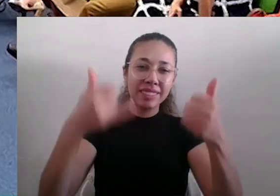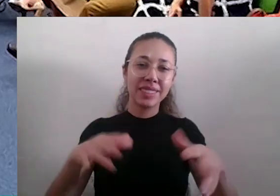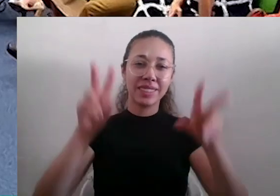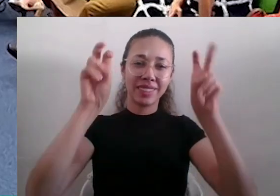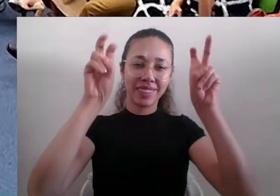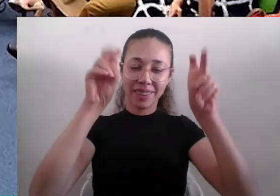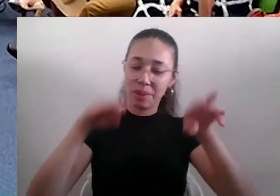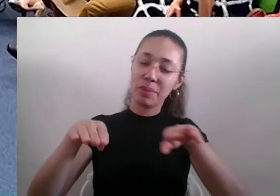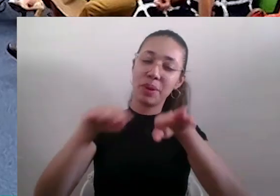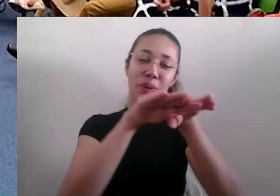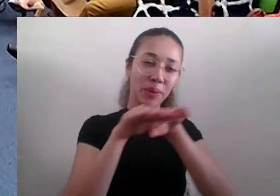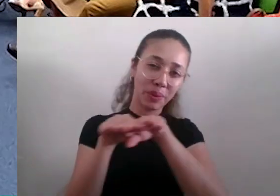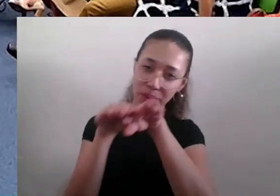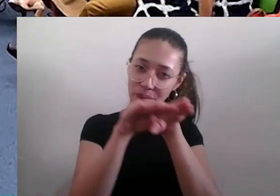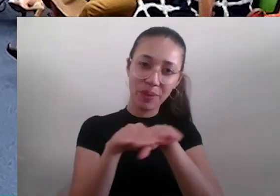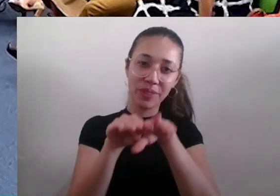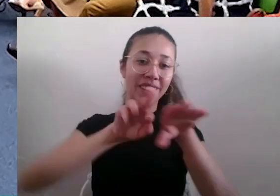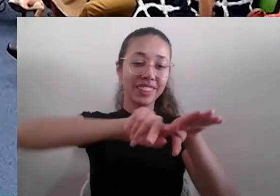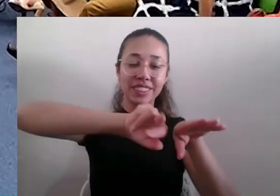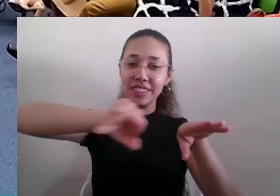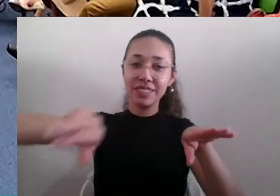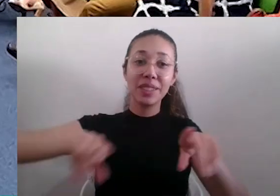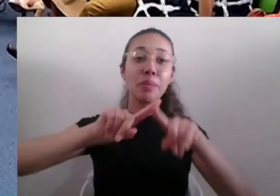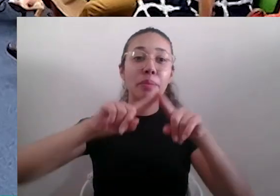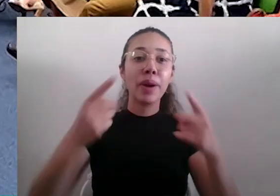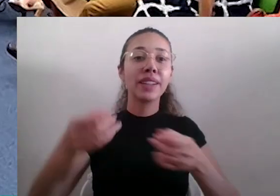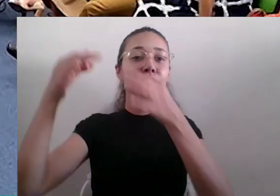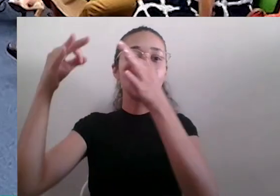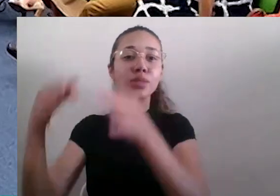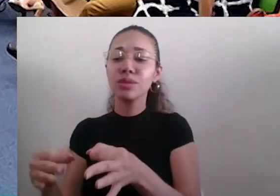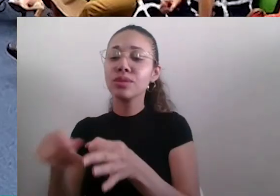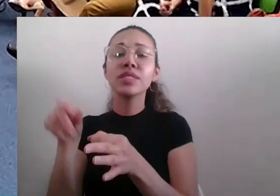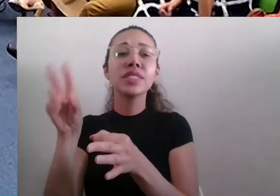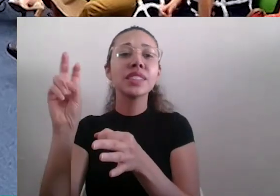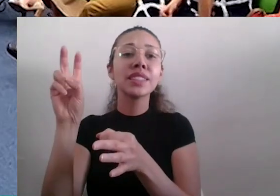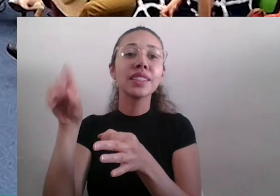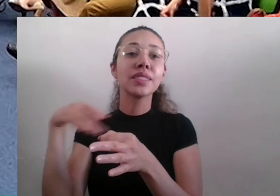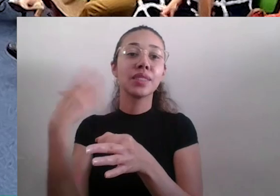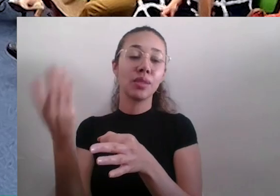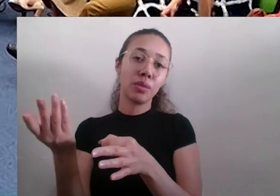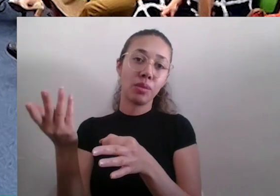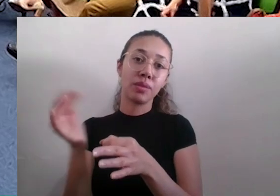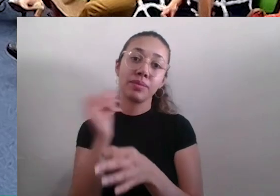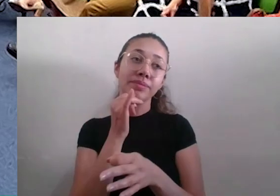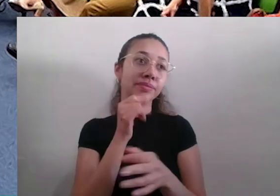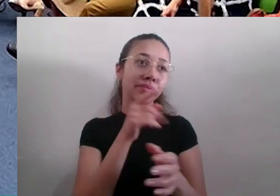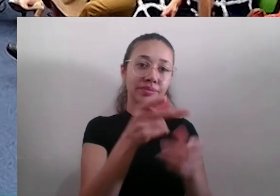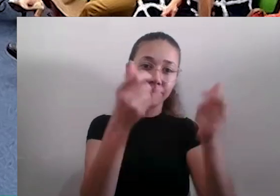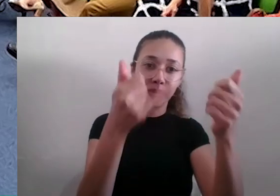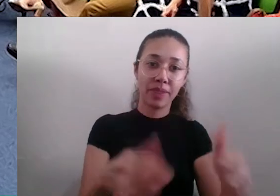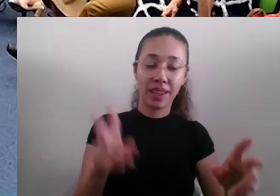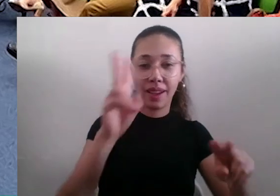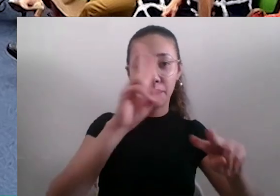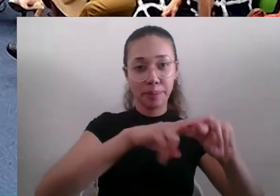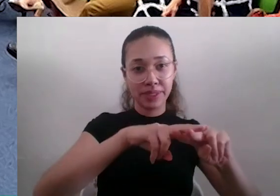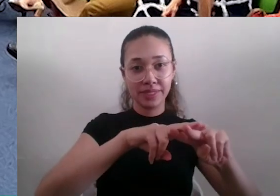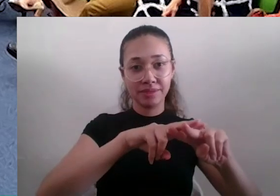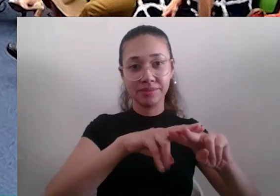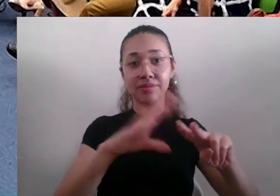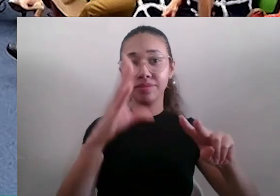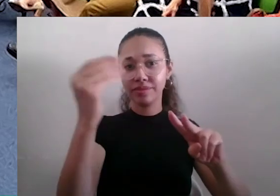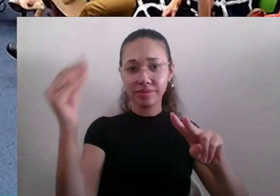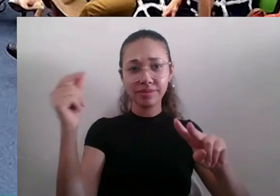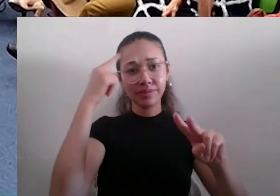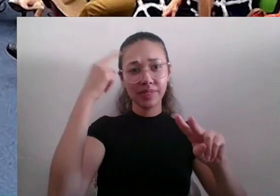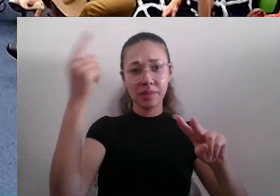justiça mesmo a gente não não trata muito sobre o conceito acho da prisão as pessoas acham que justiça é